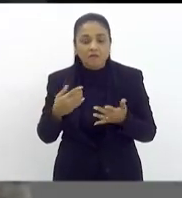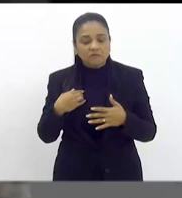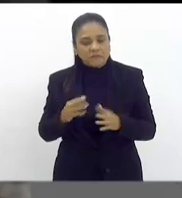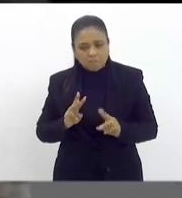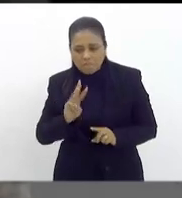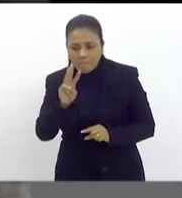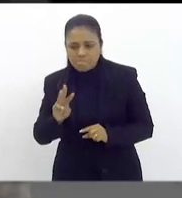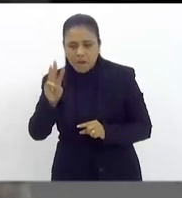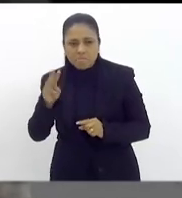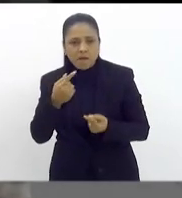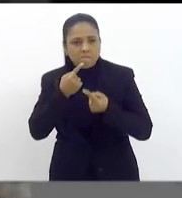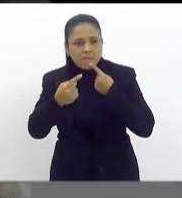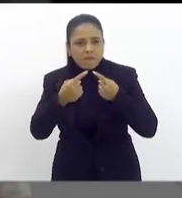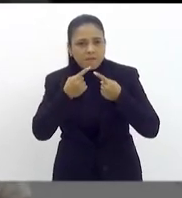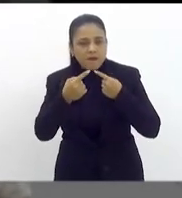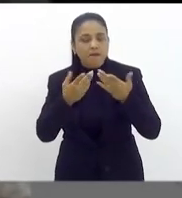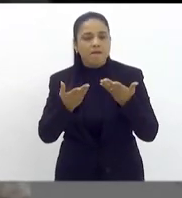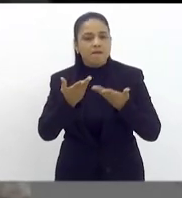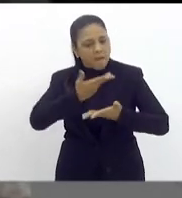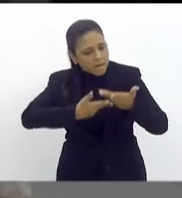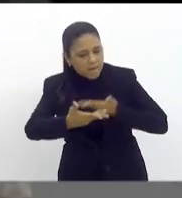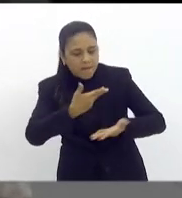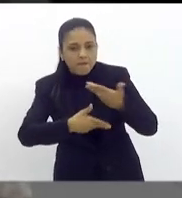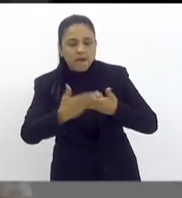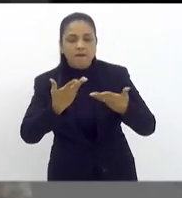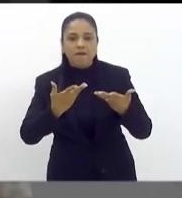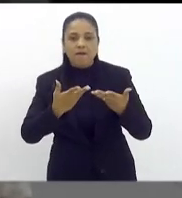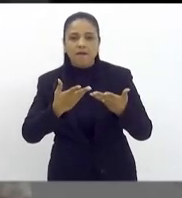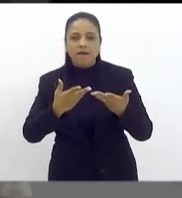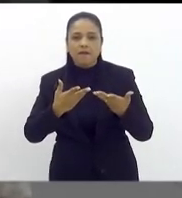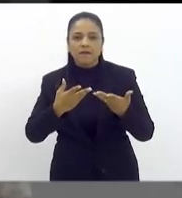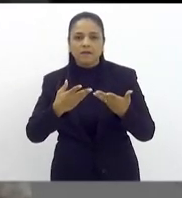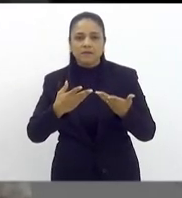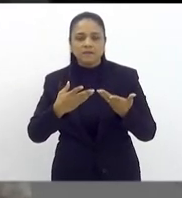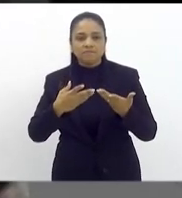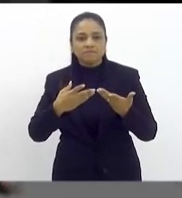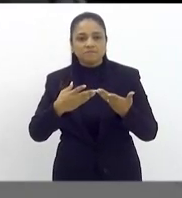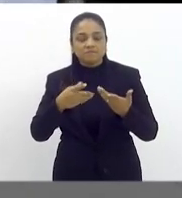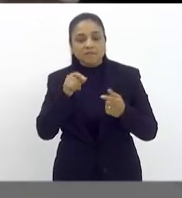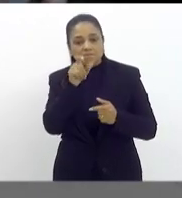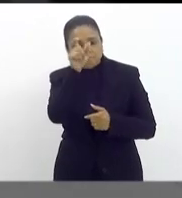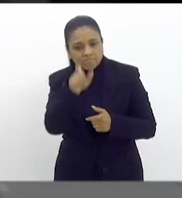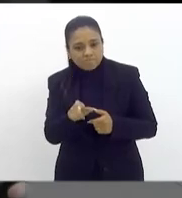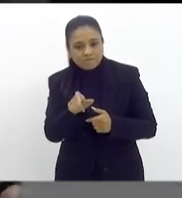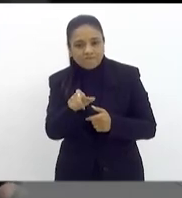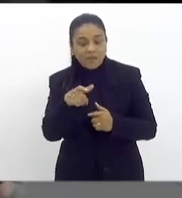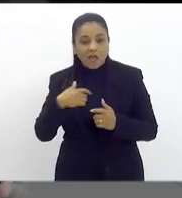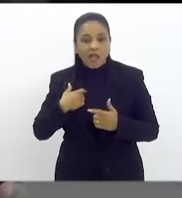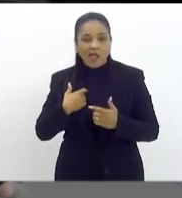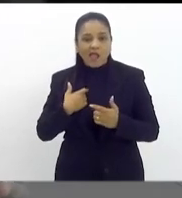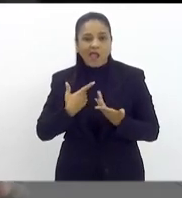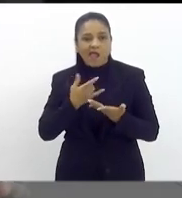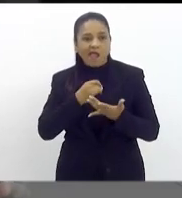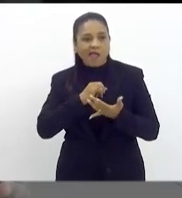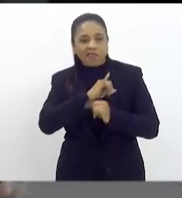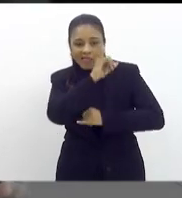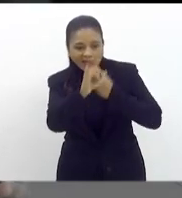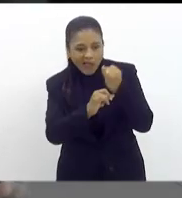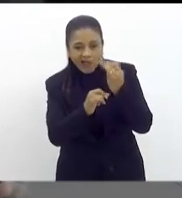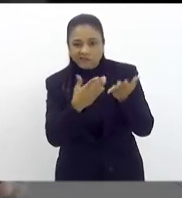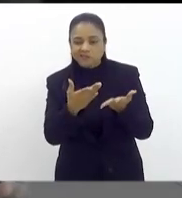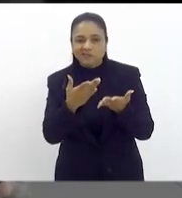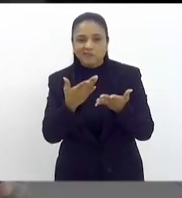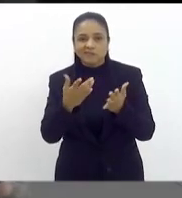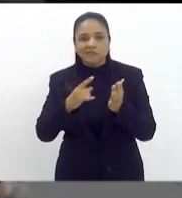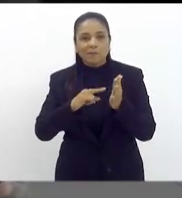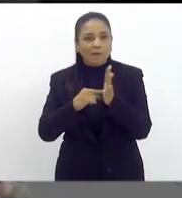com o ECAD, se artista fosse... Todos falam com um equipamento eletrônico, que diz o seguinte: